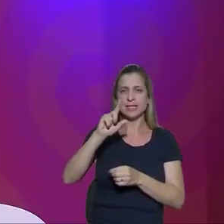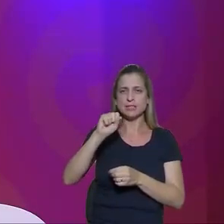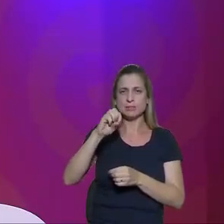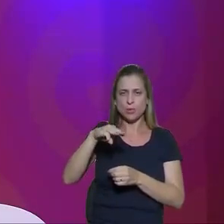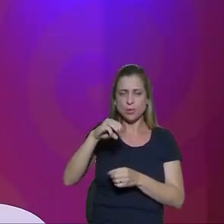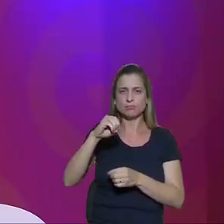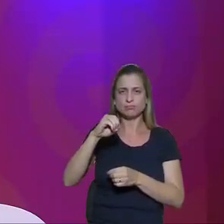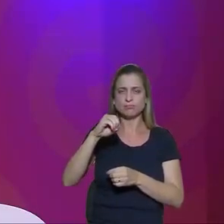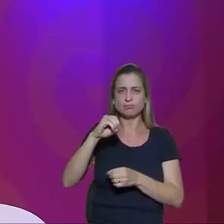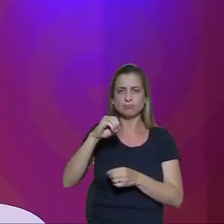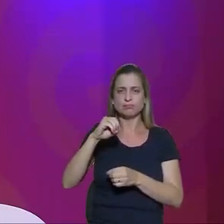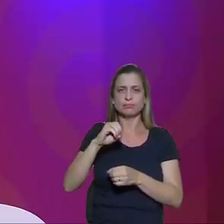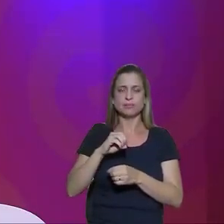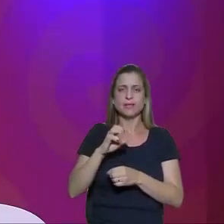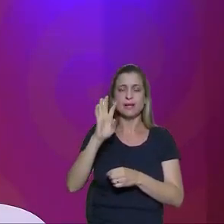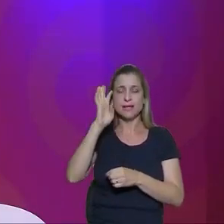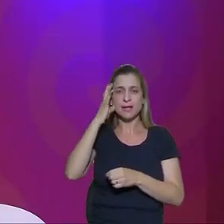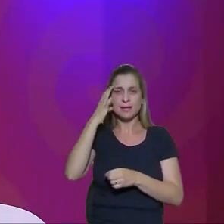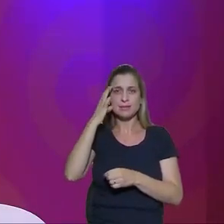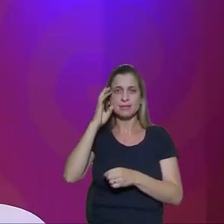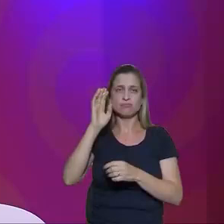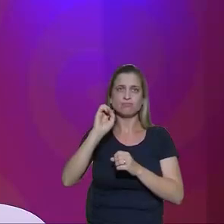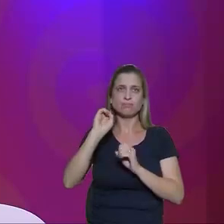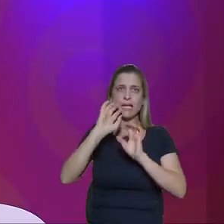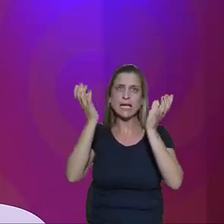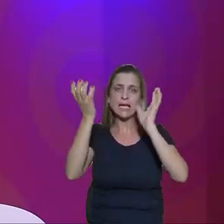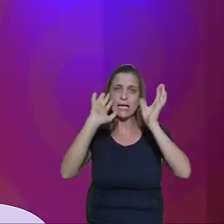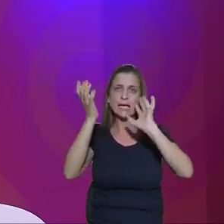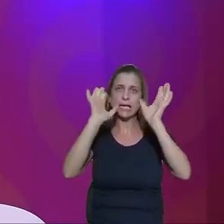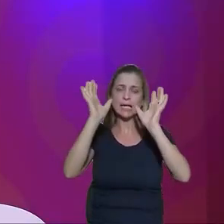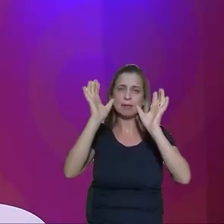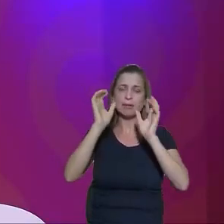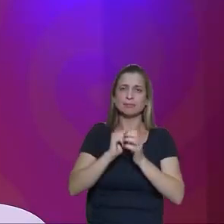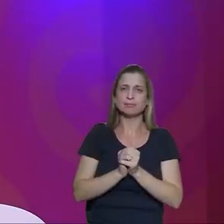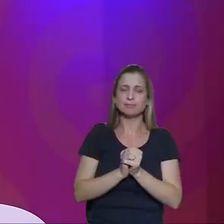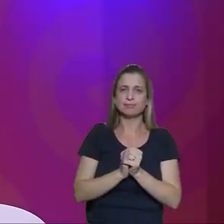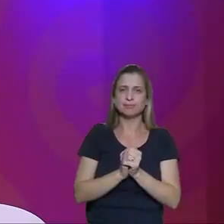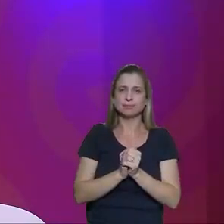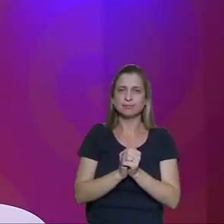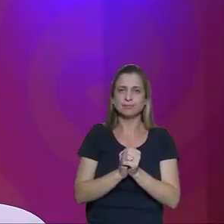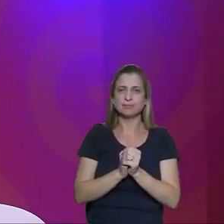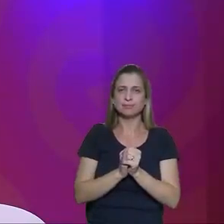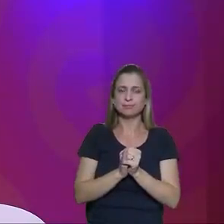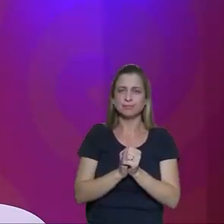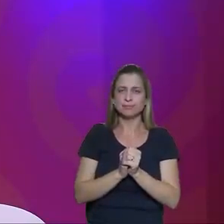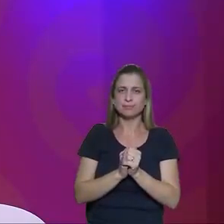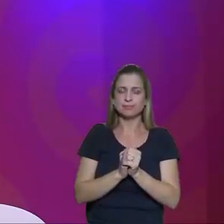pelo não enfrentamento racional da crise climática, etc., deste século. Uma dogmática